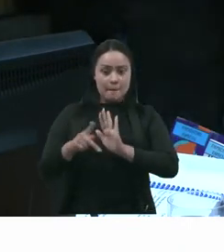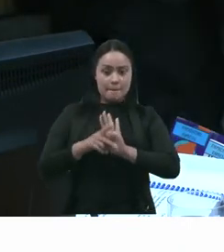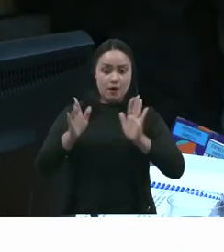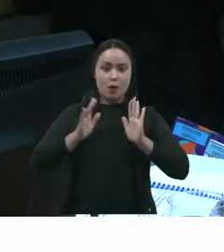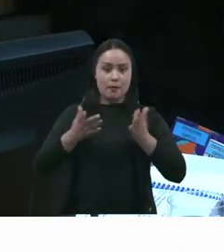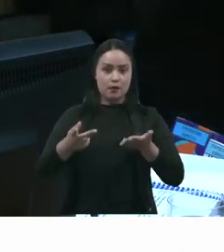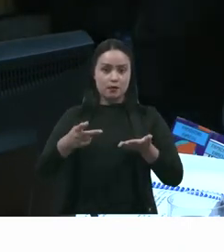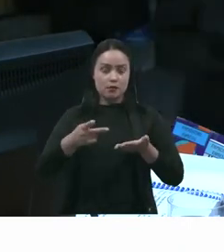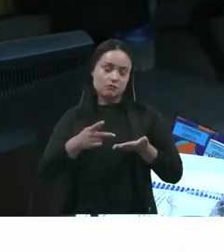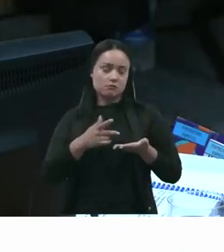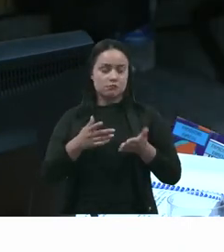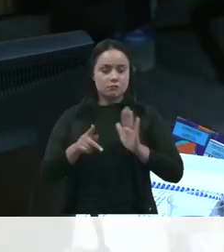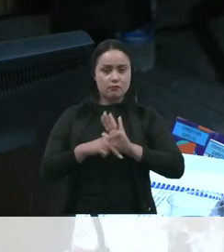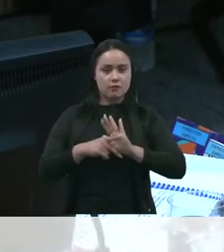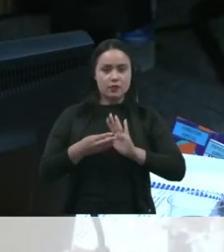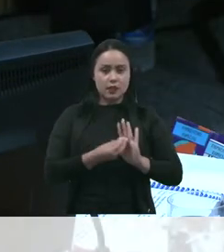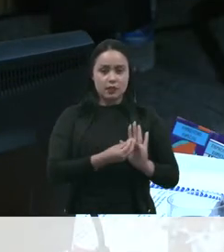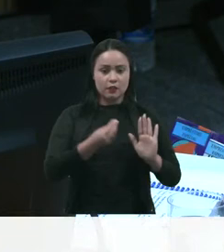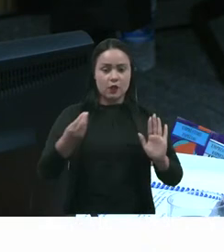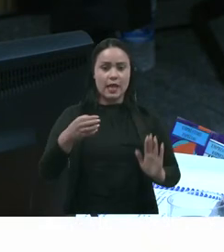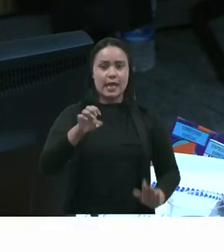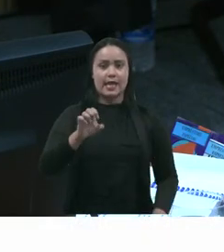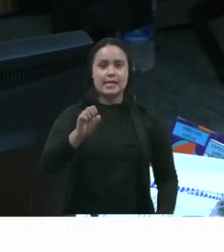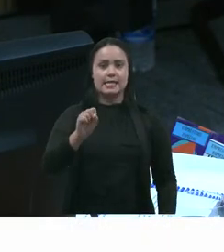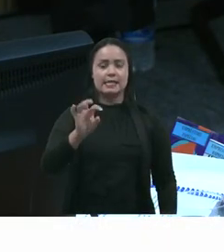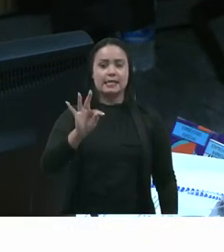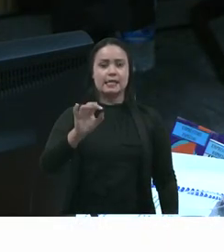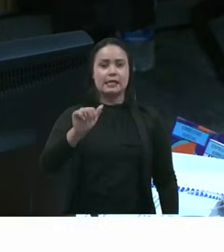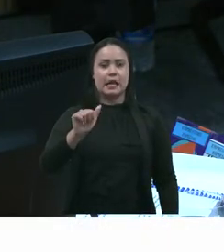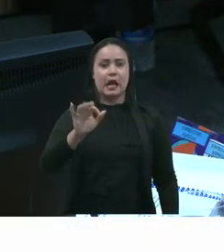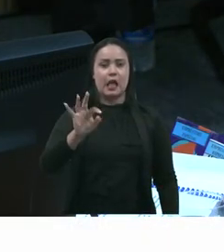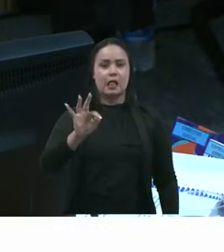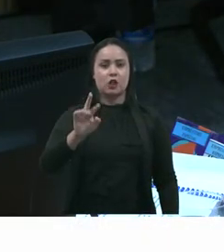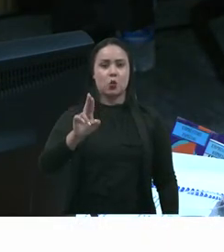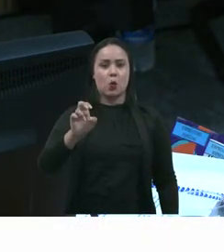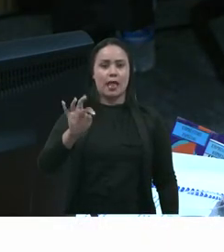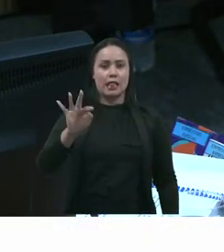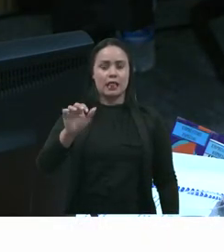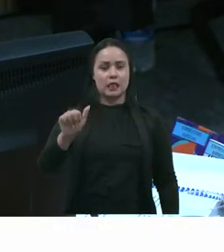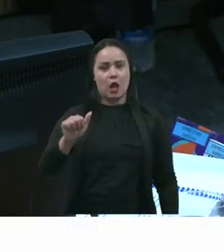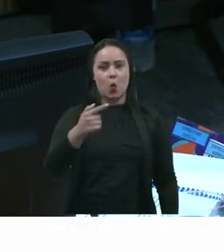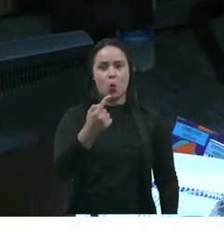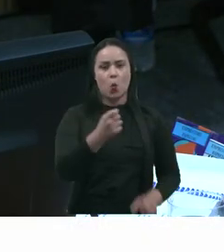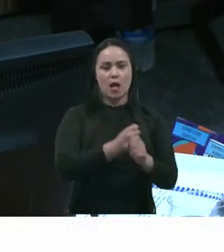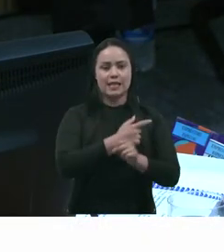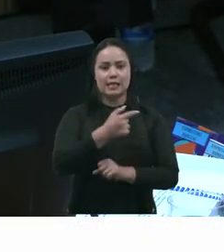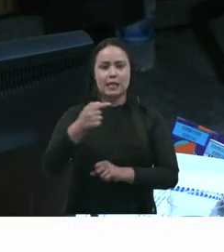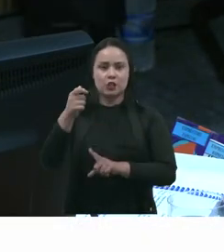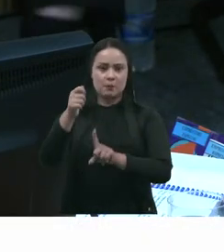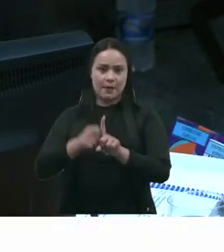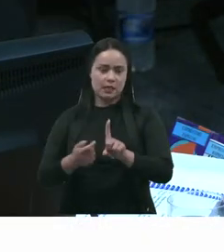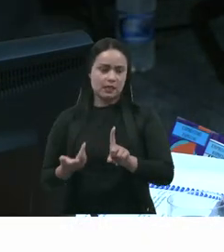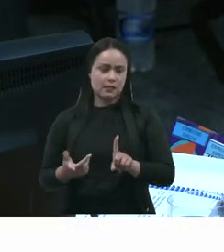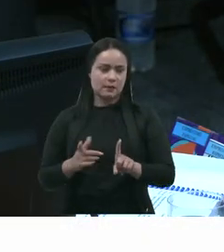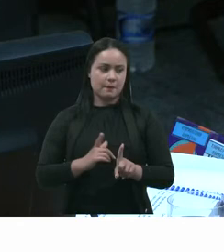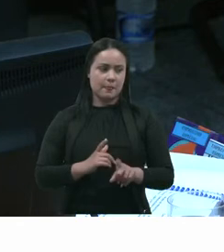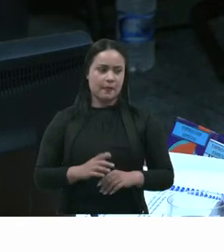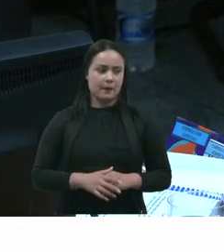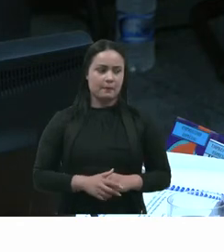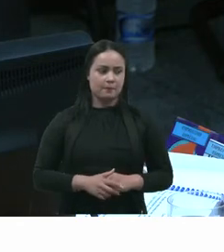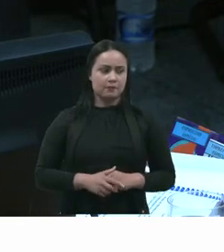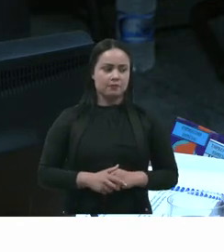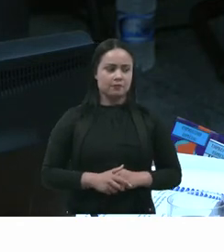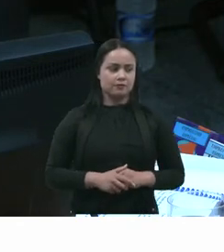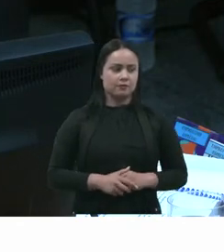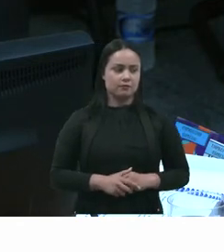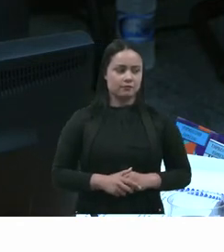propriedade, devolução da estatueta após 1 ano e 7 meses, em cumprimento à intimação do corregedor do Tribunal